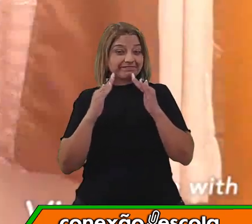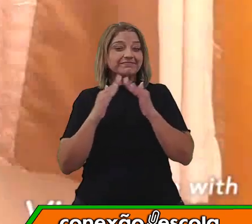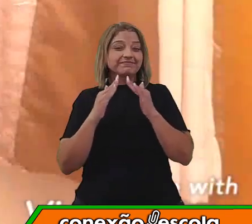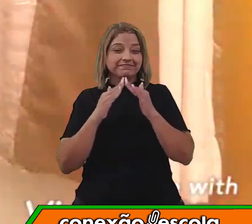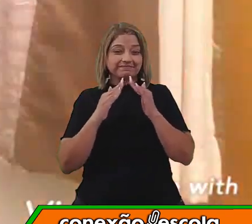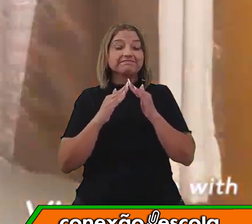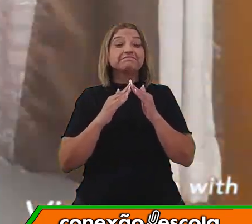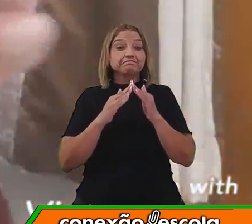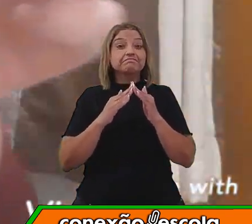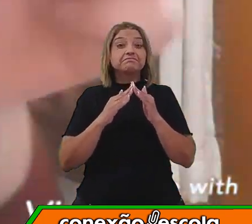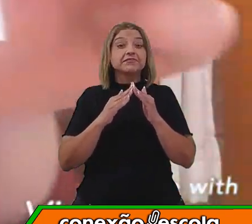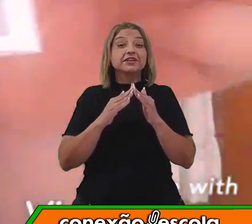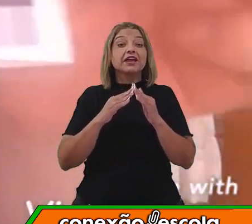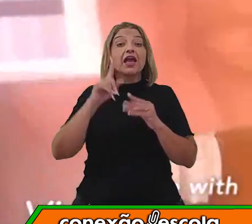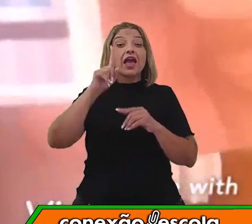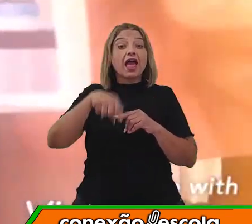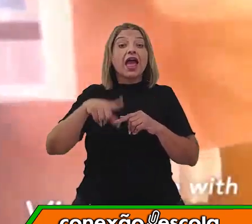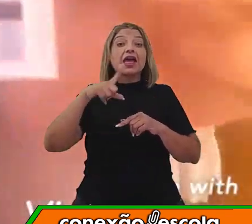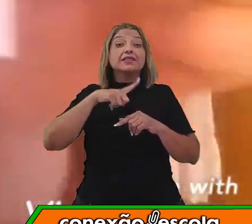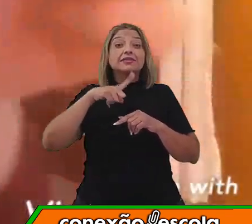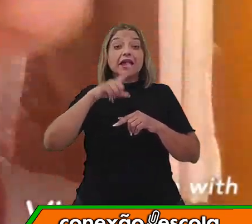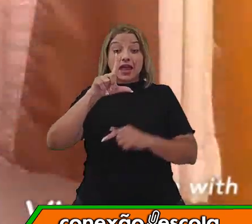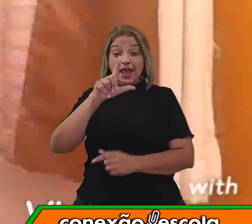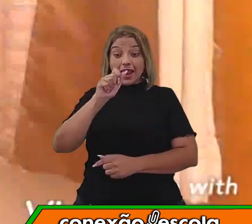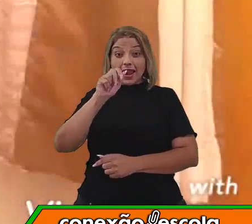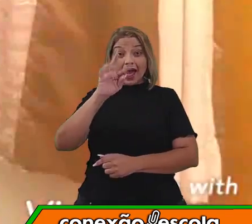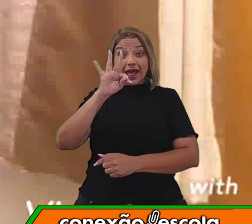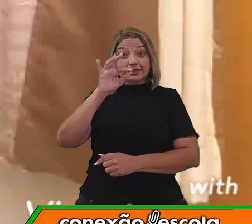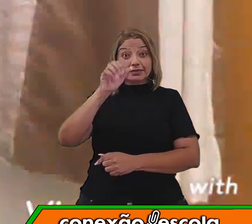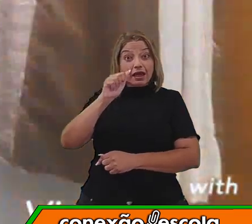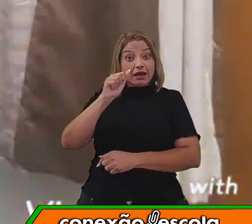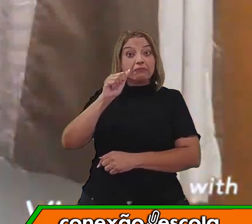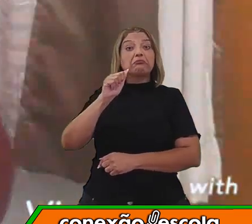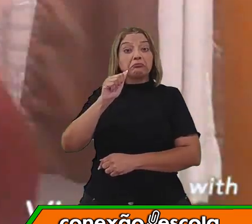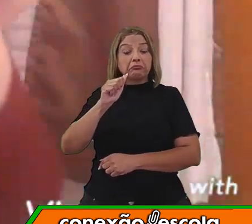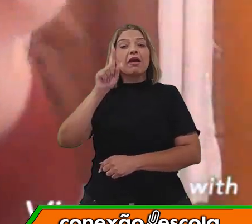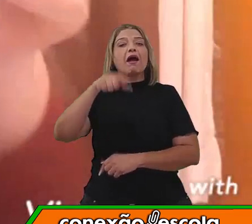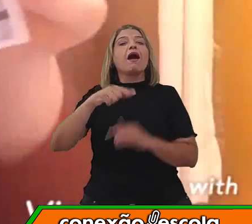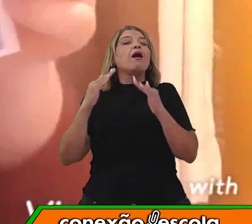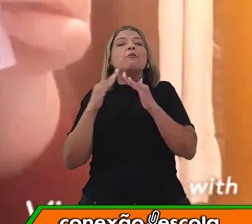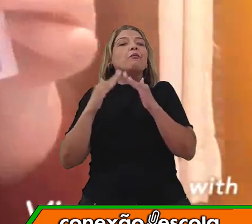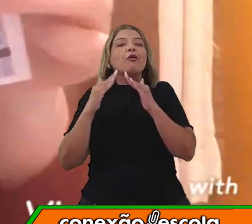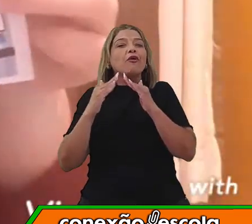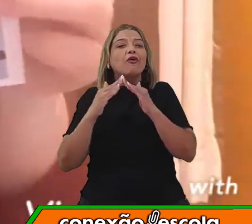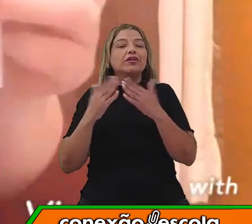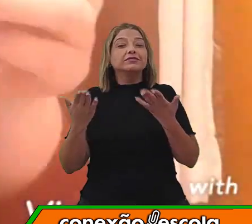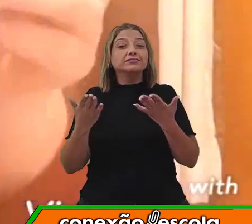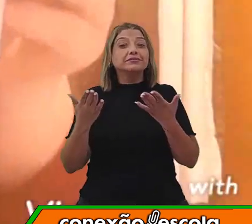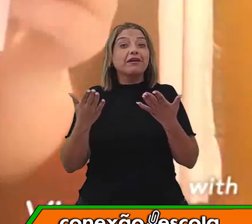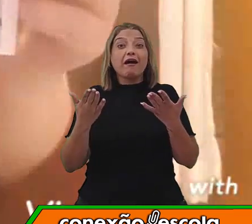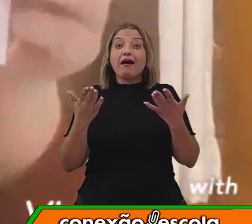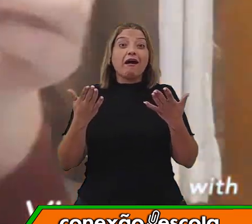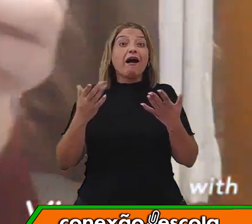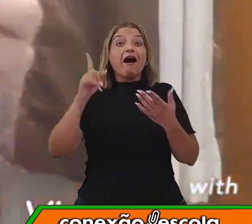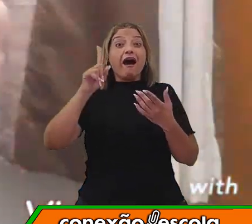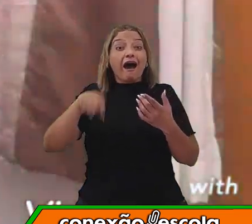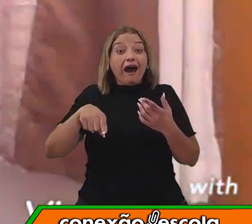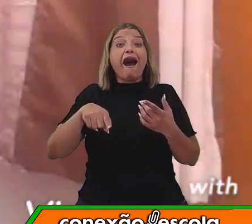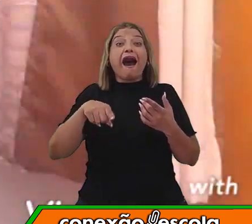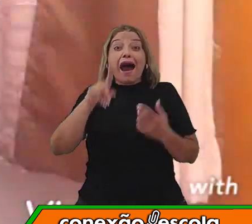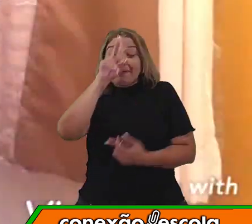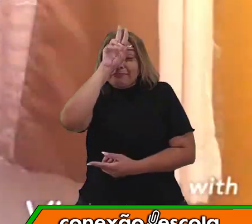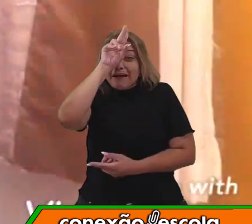Essa casa é de lata. Quem mora nela é